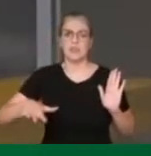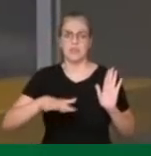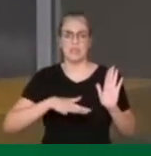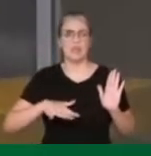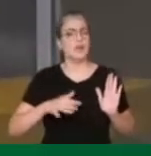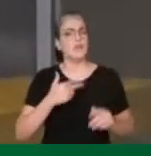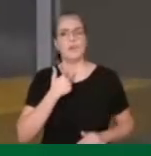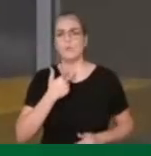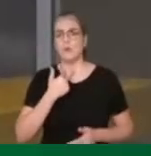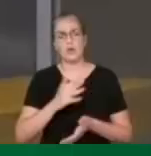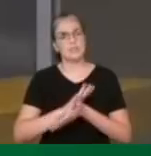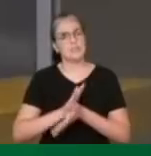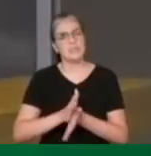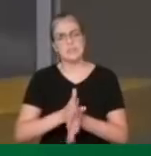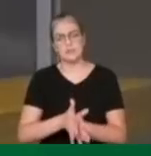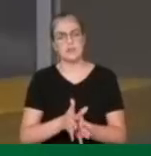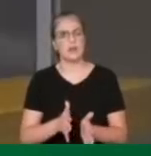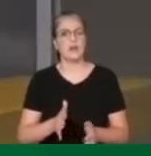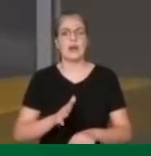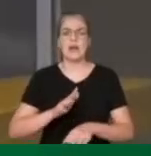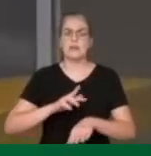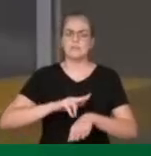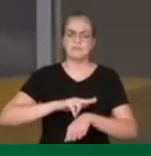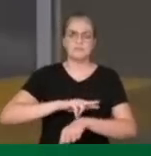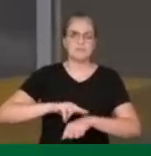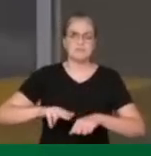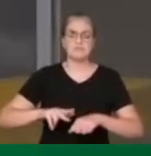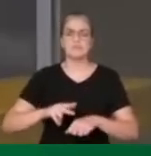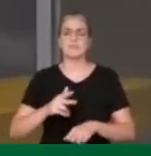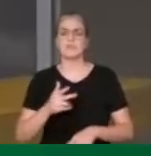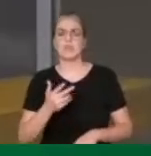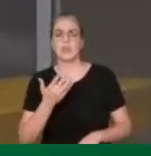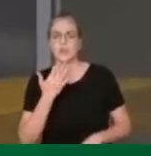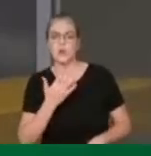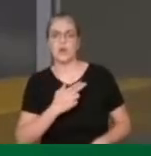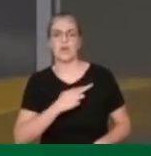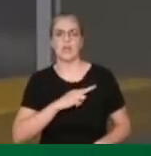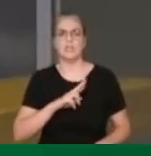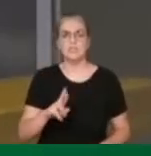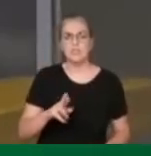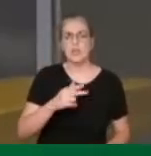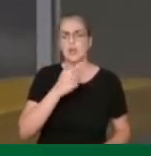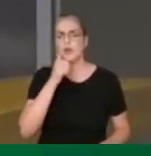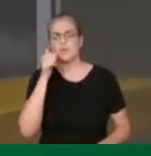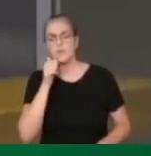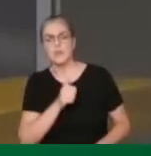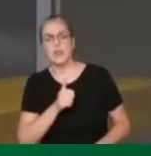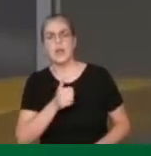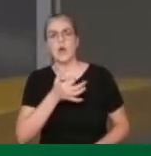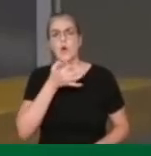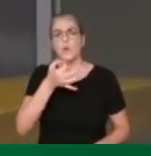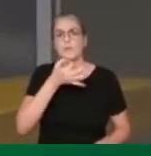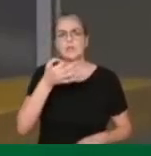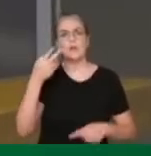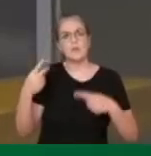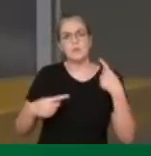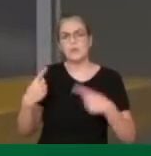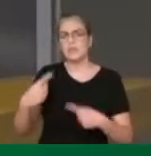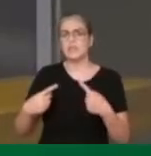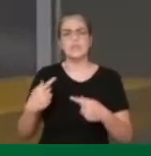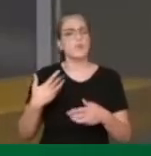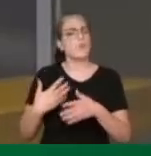alguma, por motivo de raça, cor, sexo, idioma, religião, opiniões políticas ou de qualquer outra